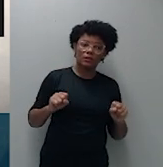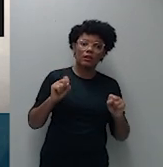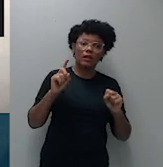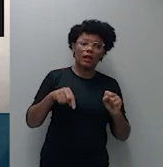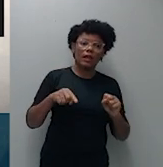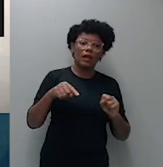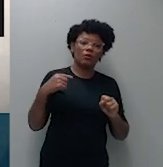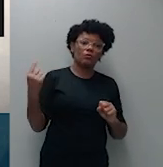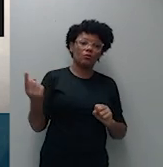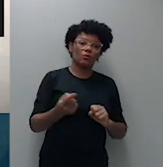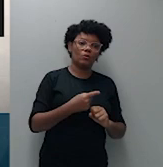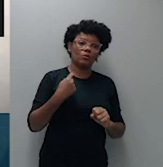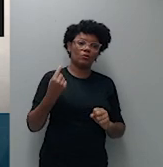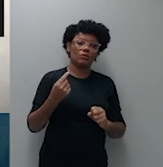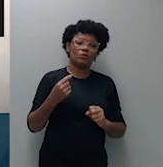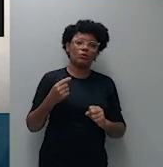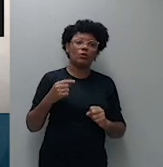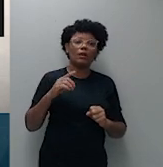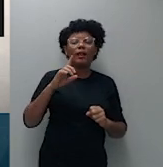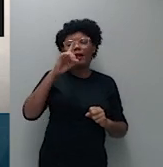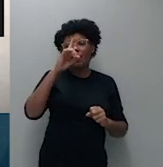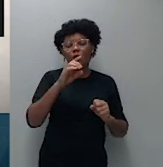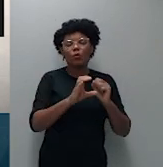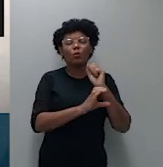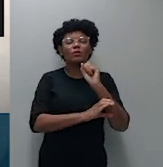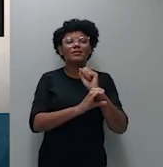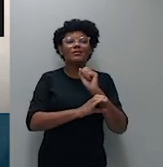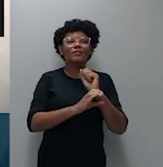o Marco civil da internet